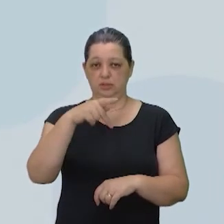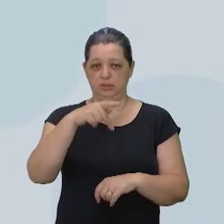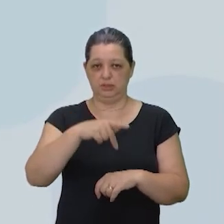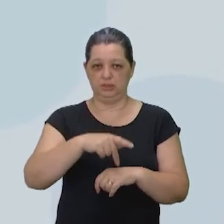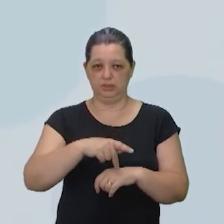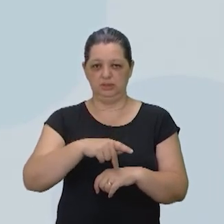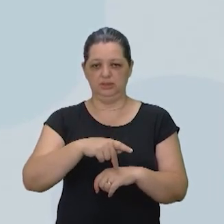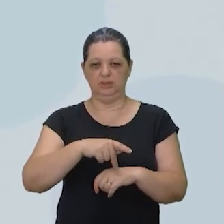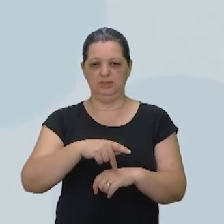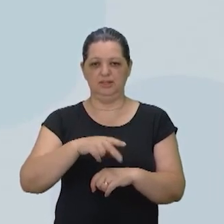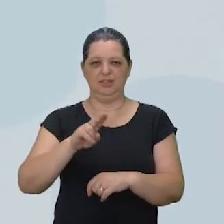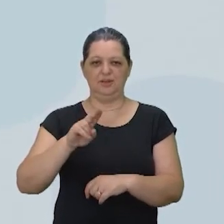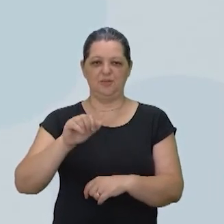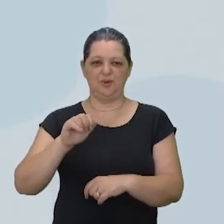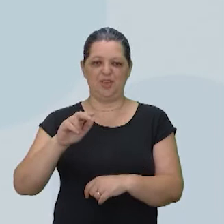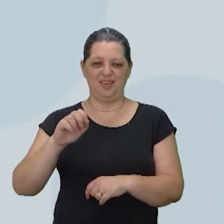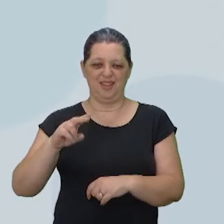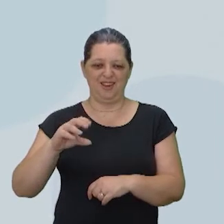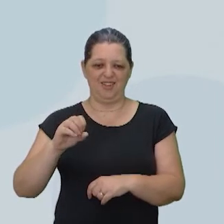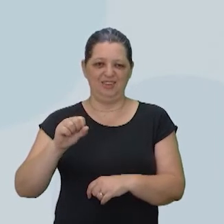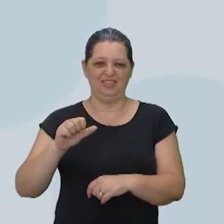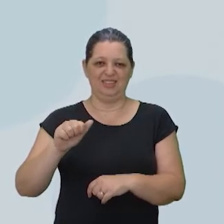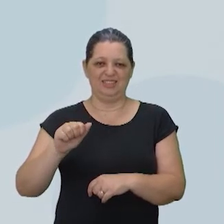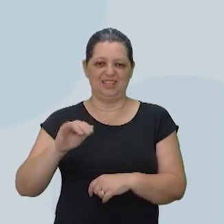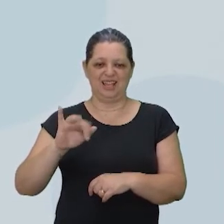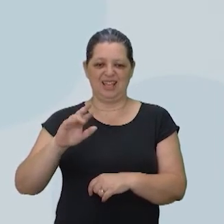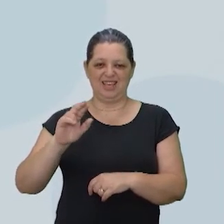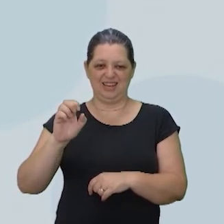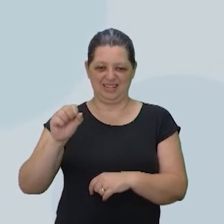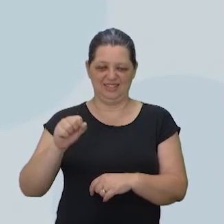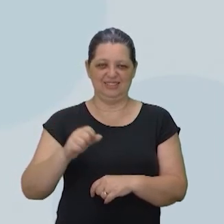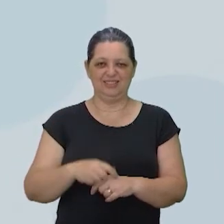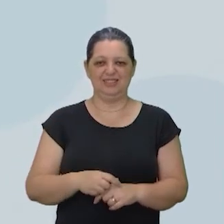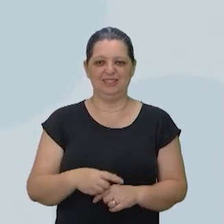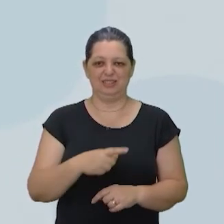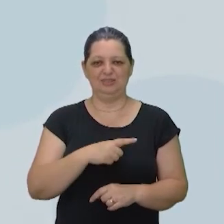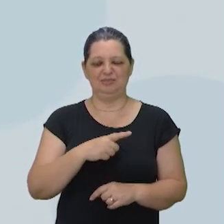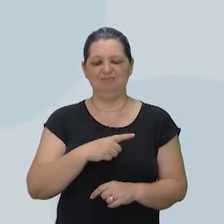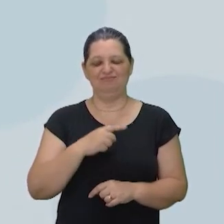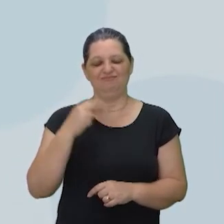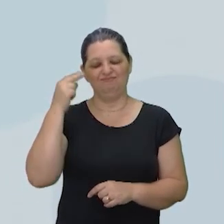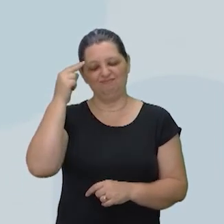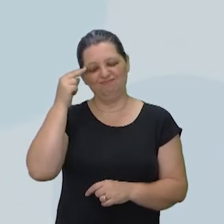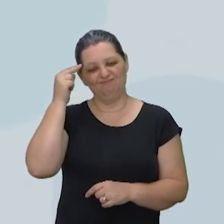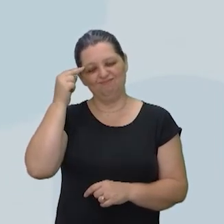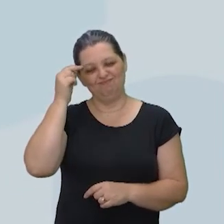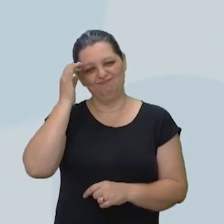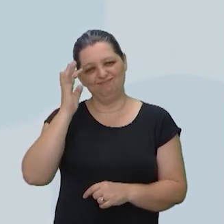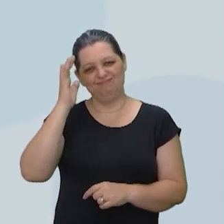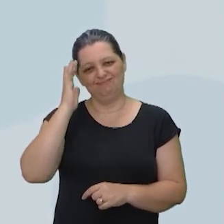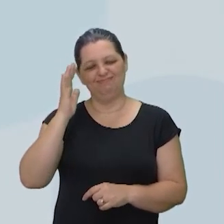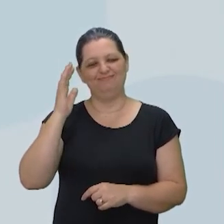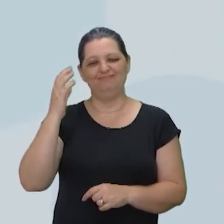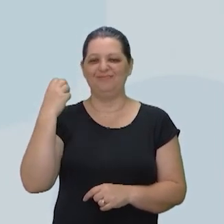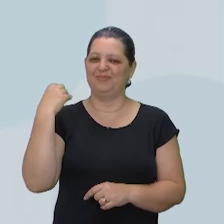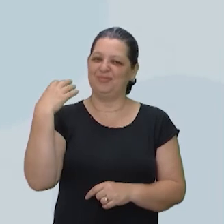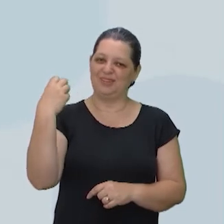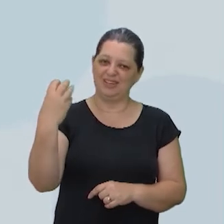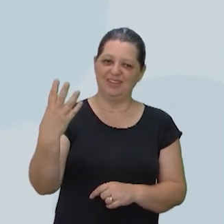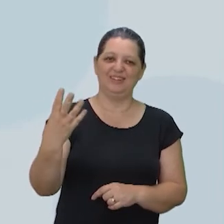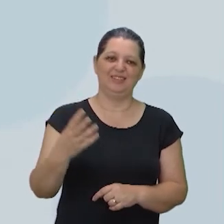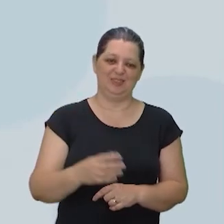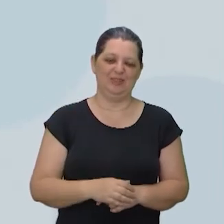das minhas metas. Às vezes parece que a gente está gastando, mas faz bem a gente sonhar Com certeza. Com boas viagens, Com